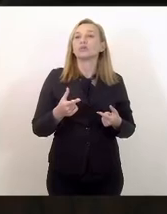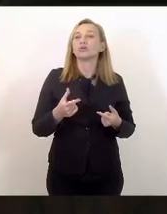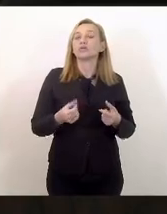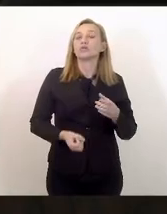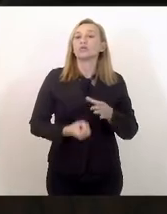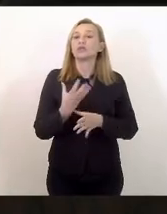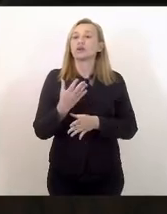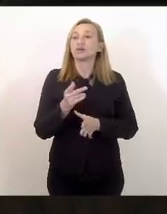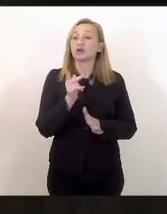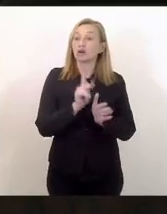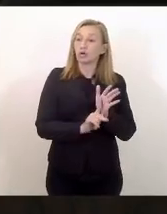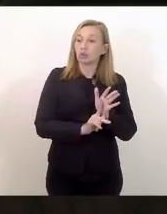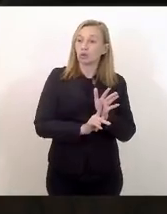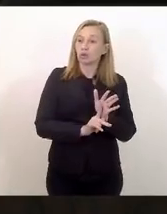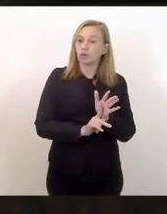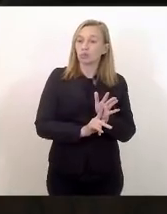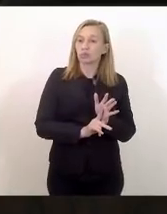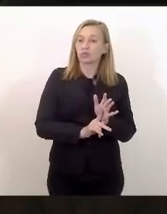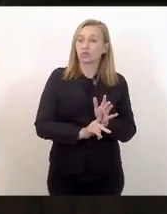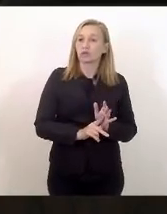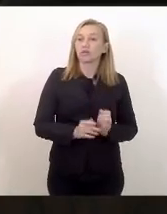um item.